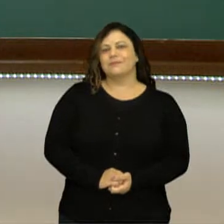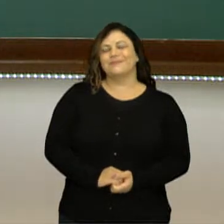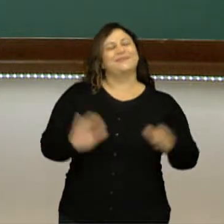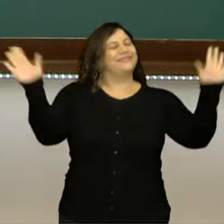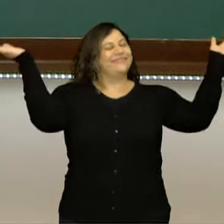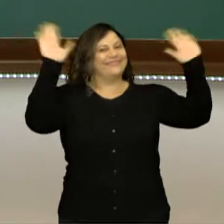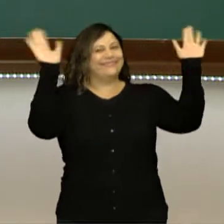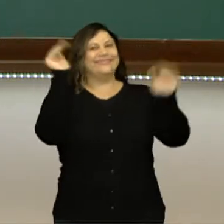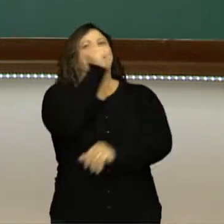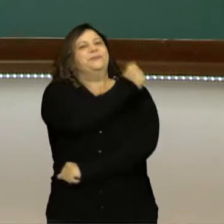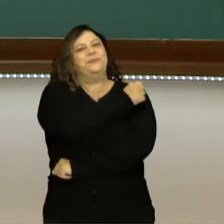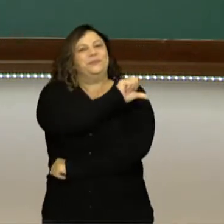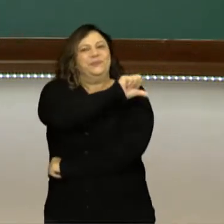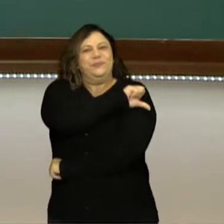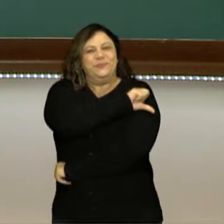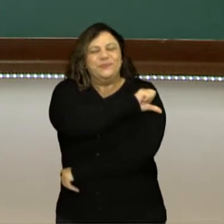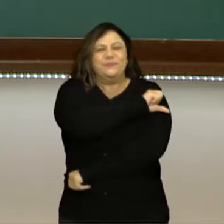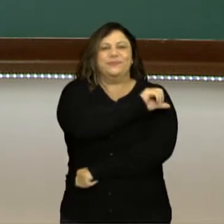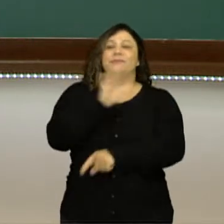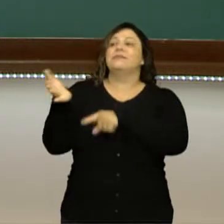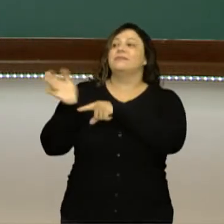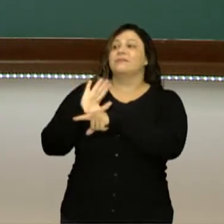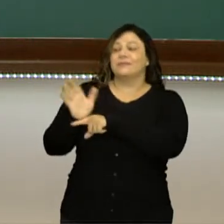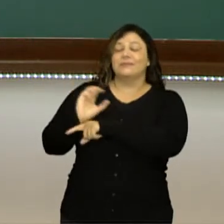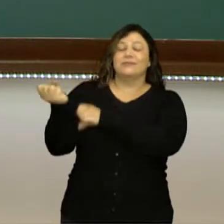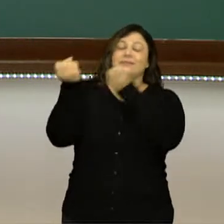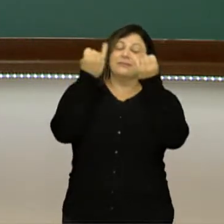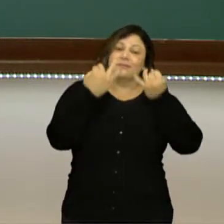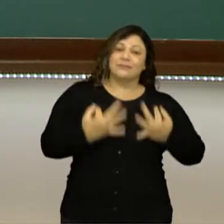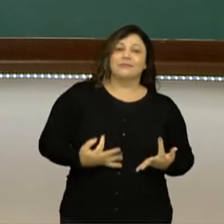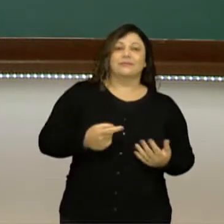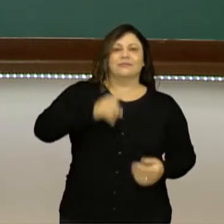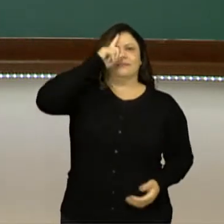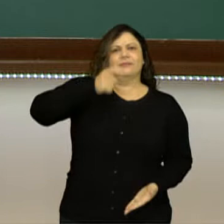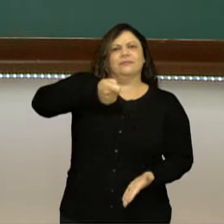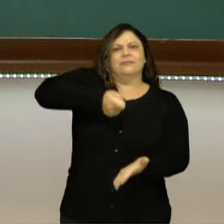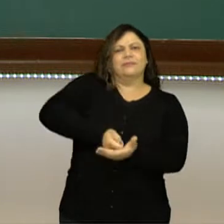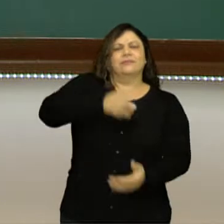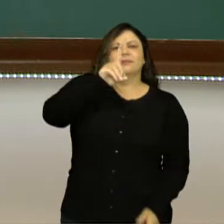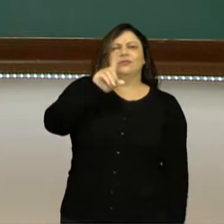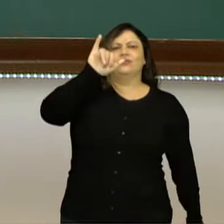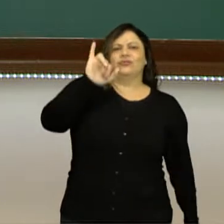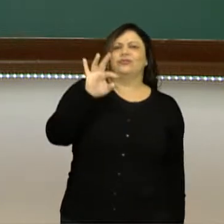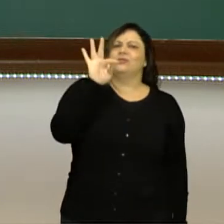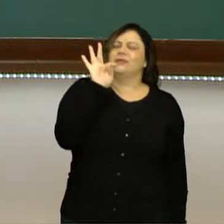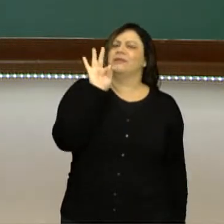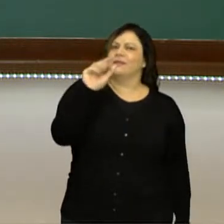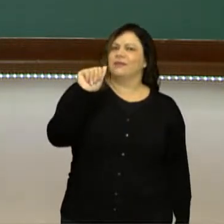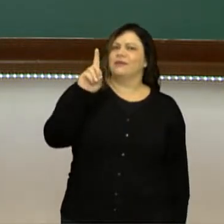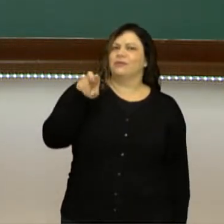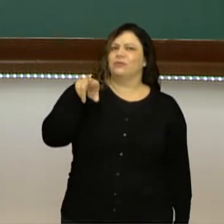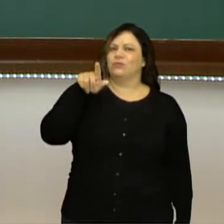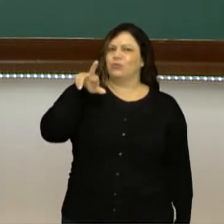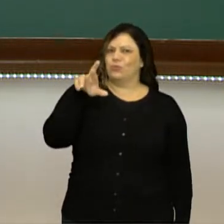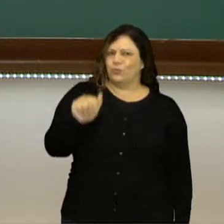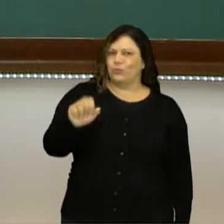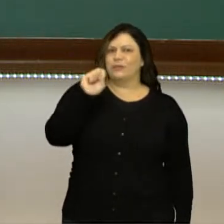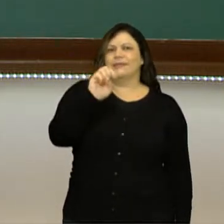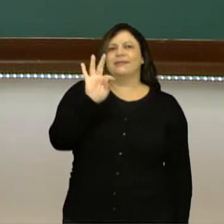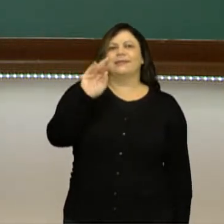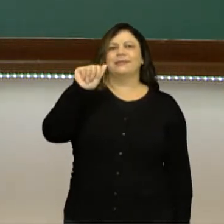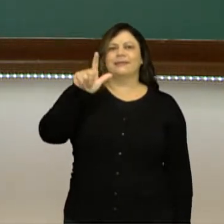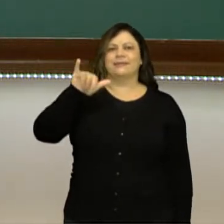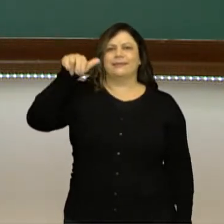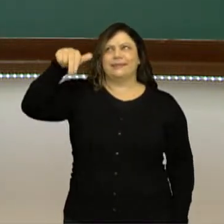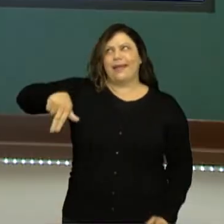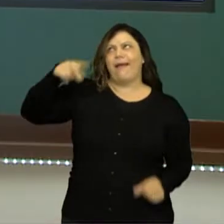Olá, estudantes do nono ano! Neste vídeo vamos falar sobre a ditadura stalinista, centralizada na figura